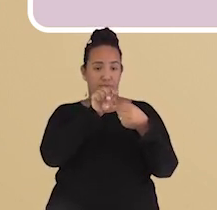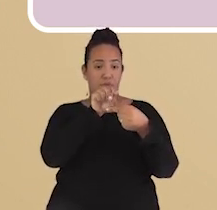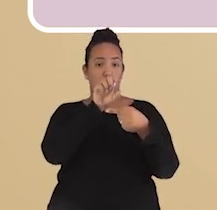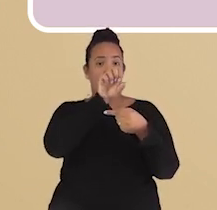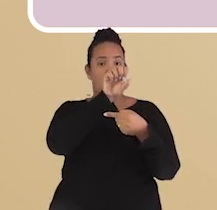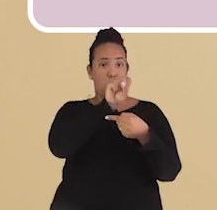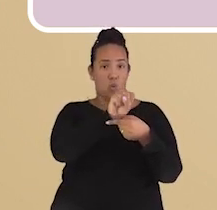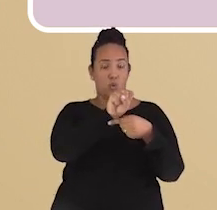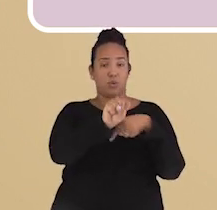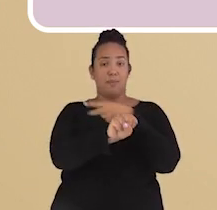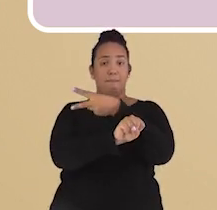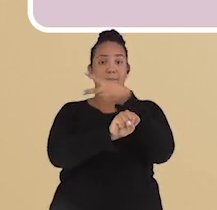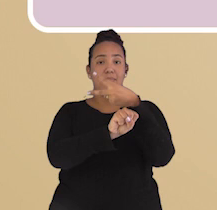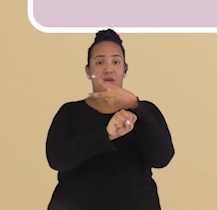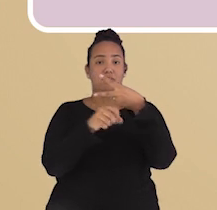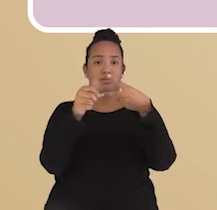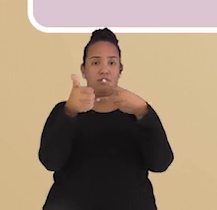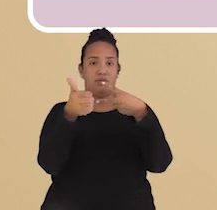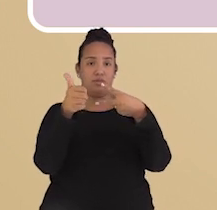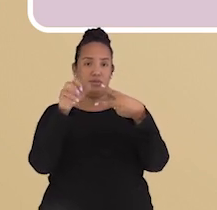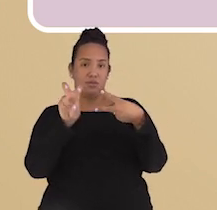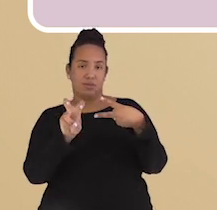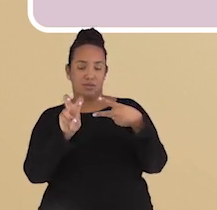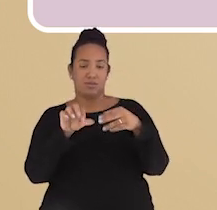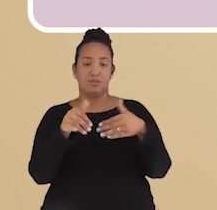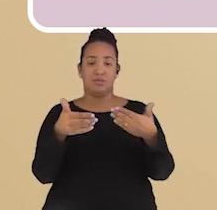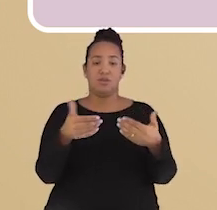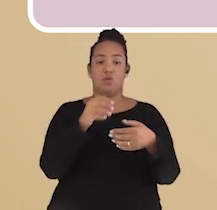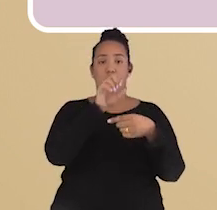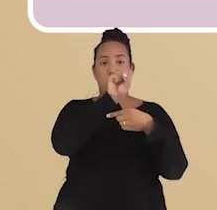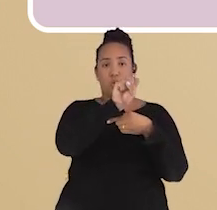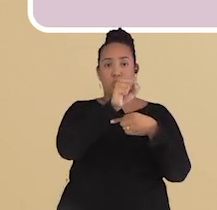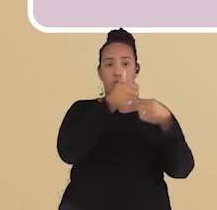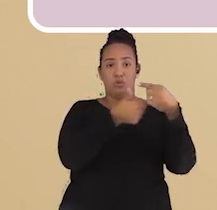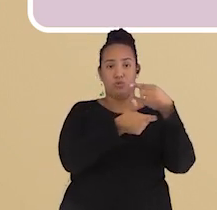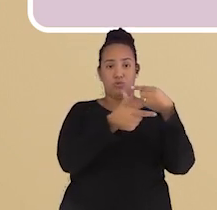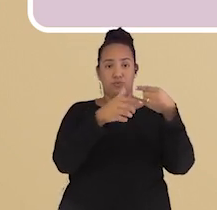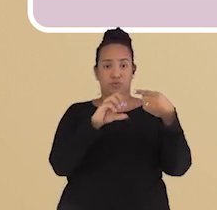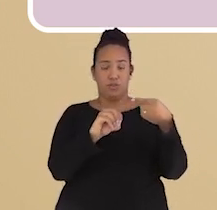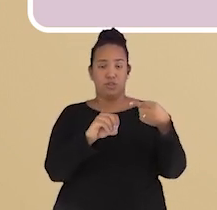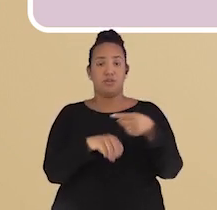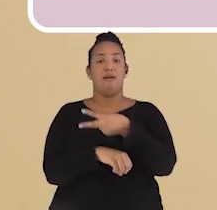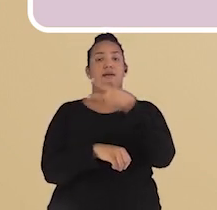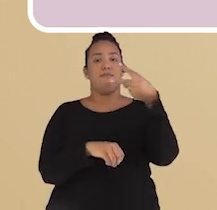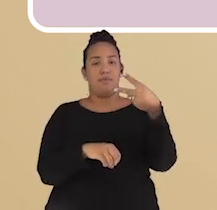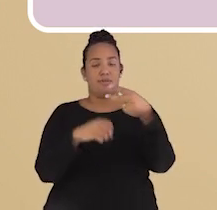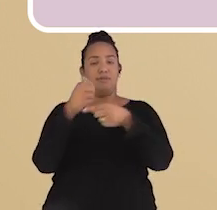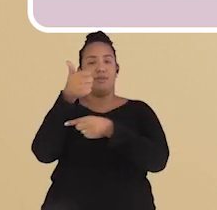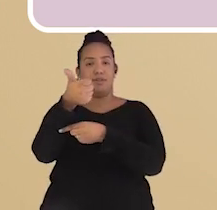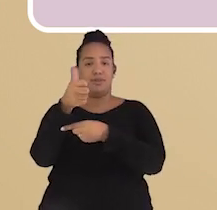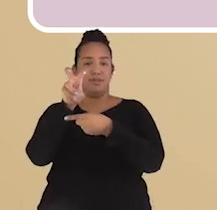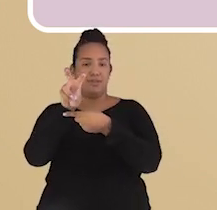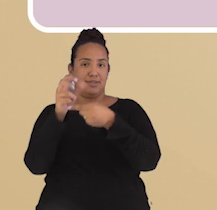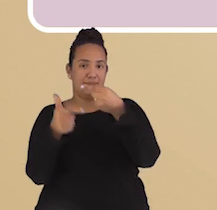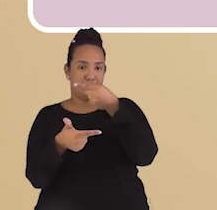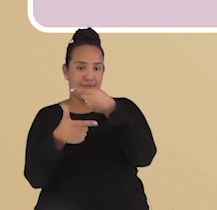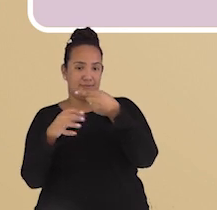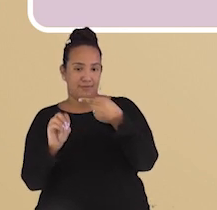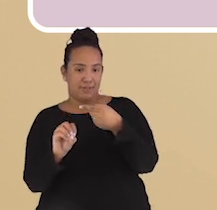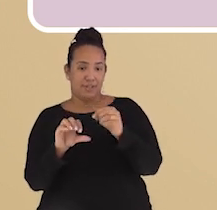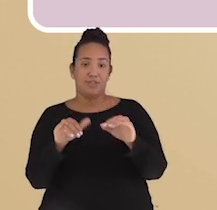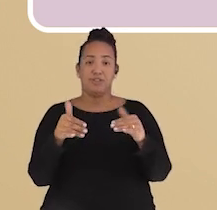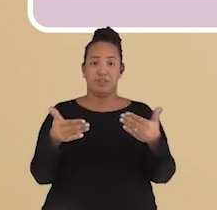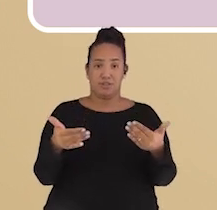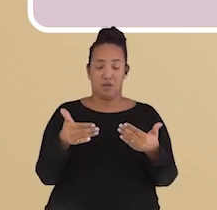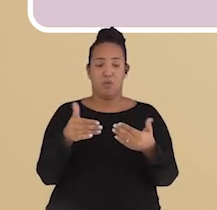que 15. Assim, 8/20 é menor do que 15/20, ou seja,